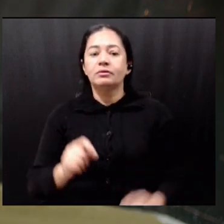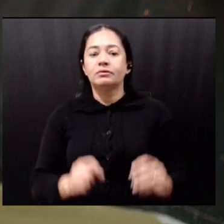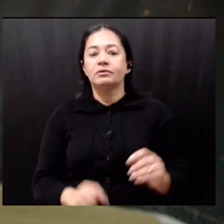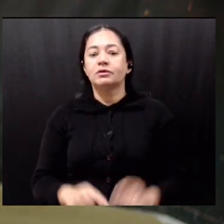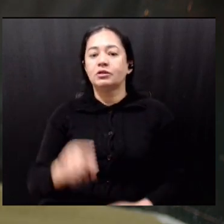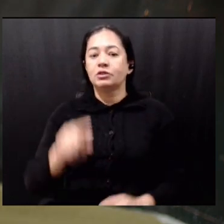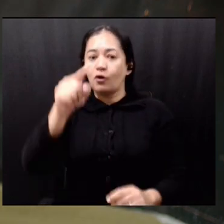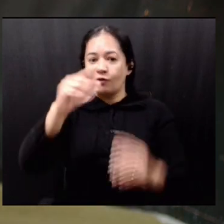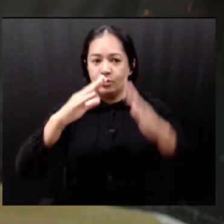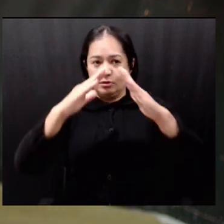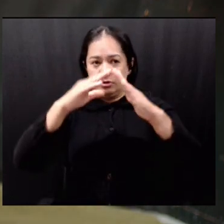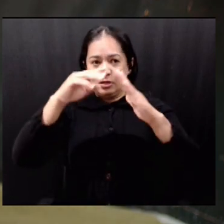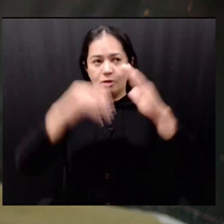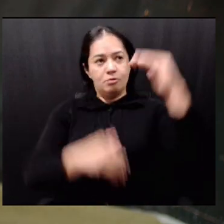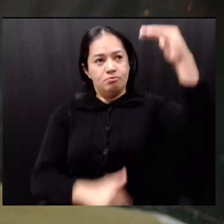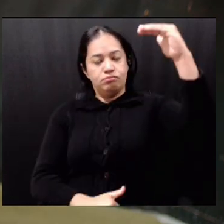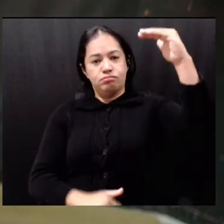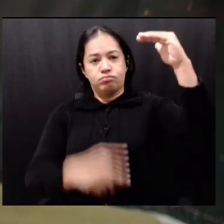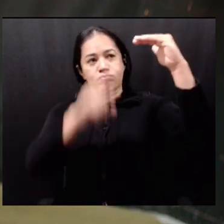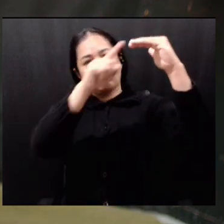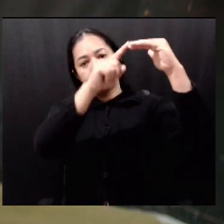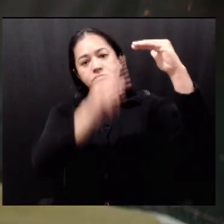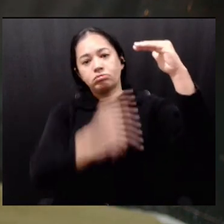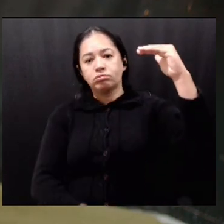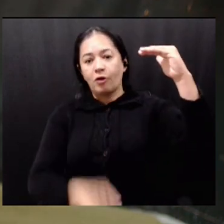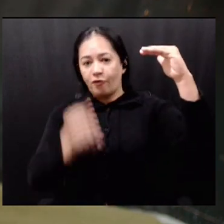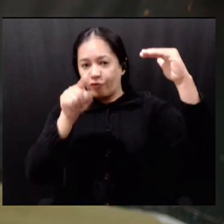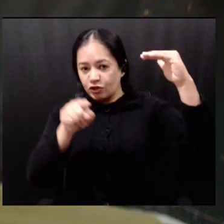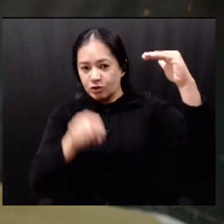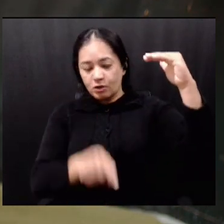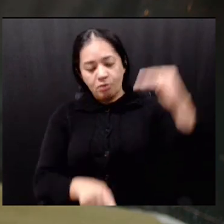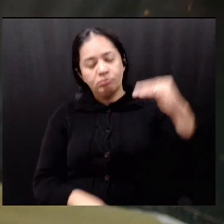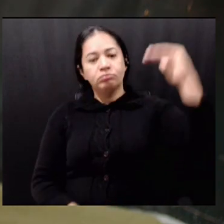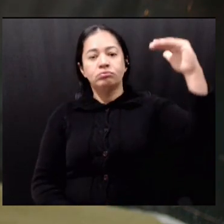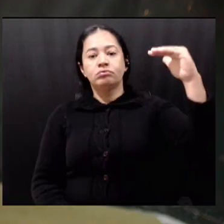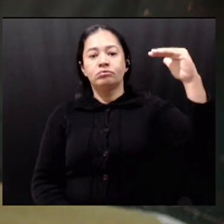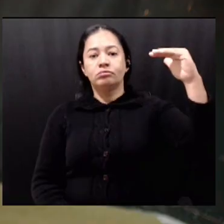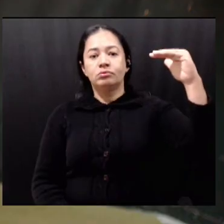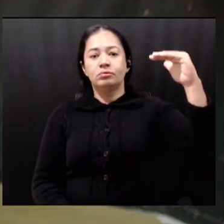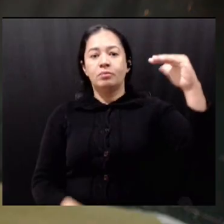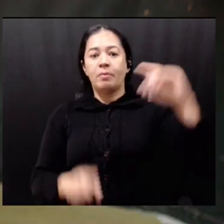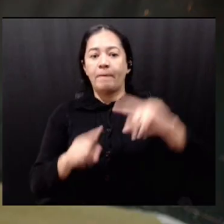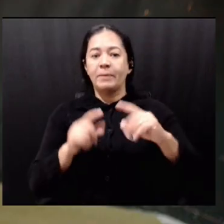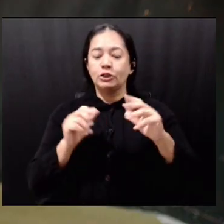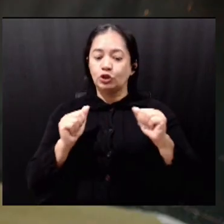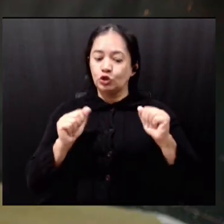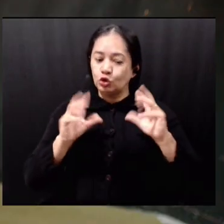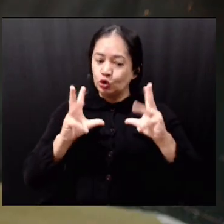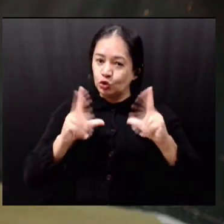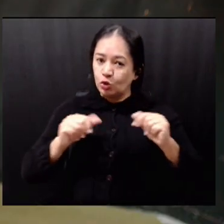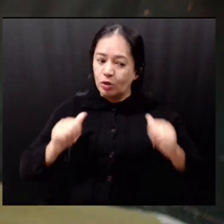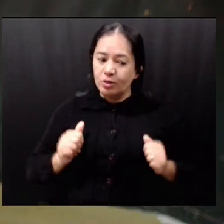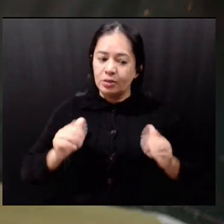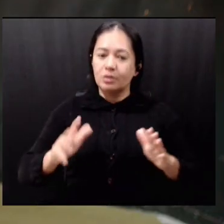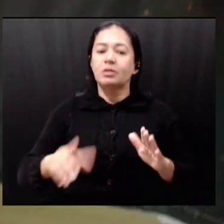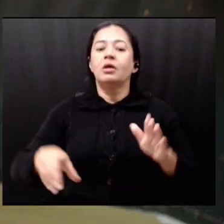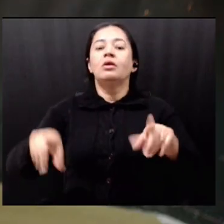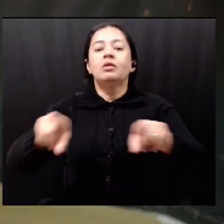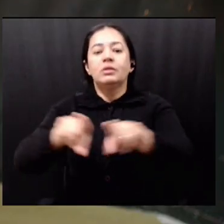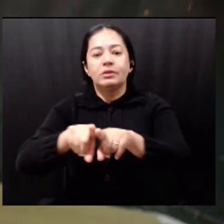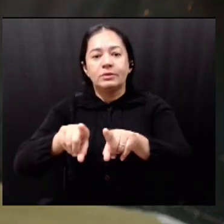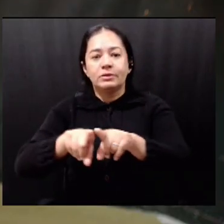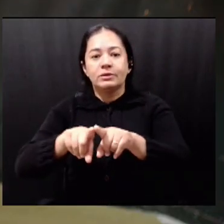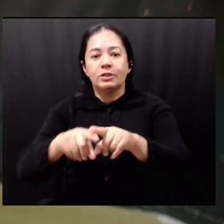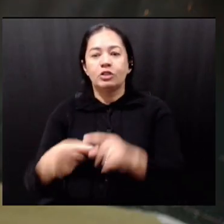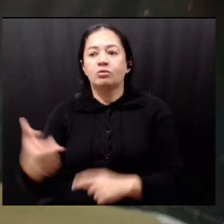eles estão aqui. Então, depende da gente. Agora, toda ação tem uma reação. Rúbia, é fácil falar.